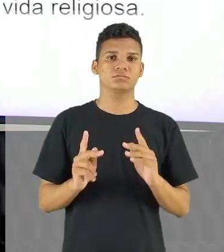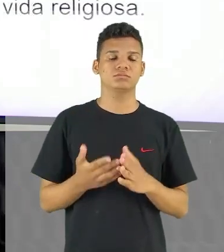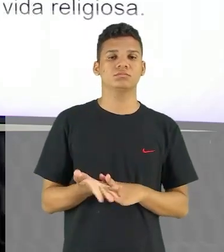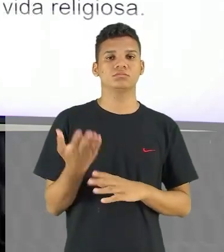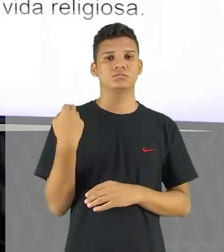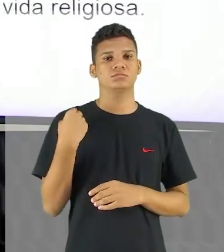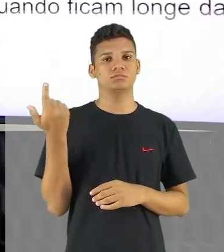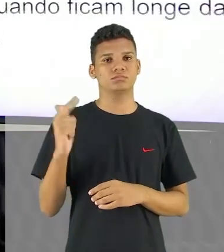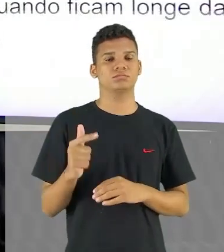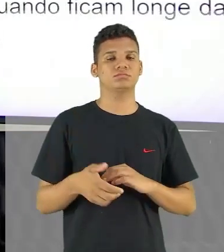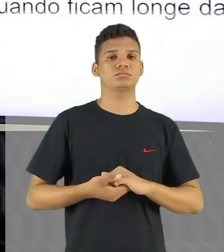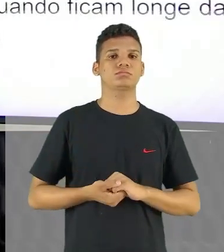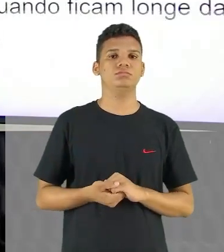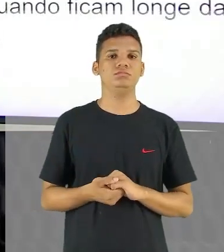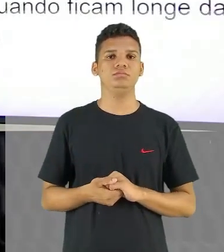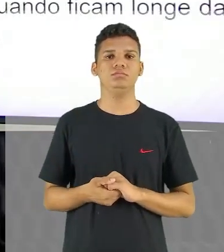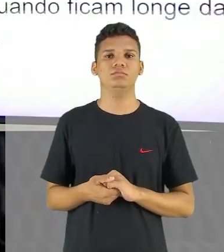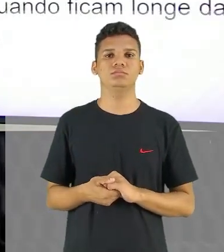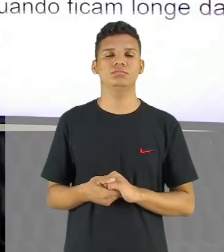Vamos para mais uma questão?